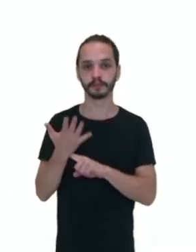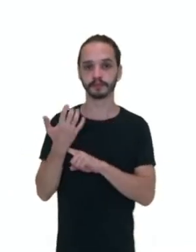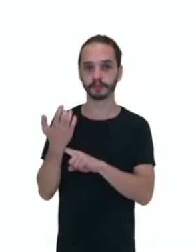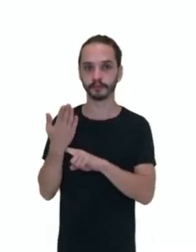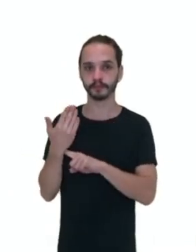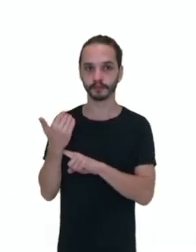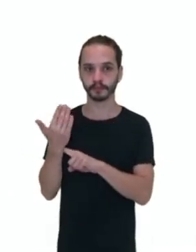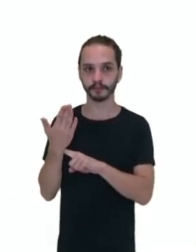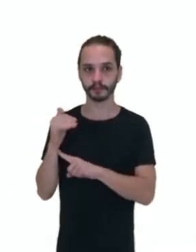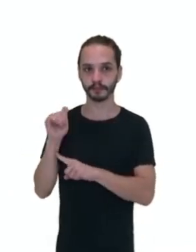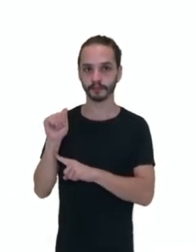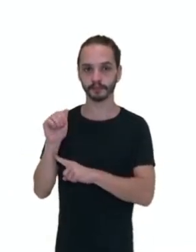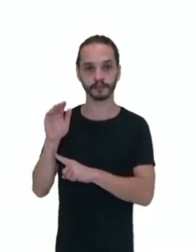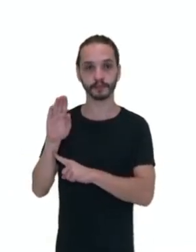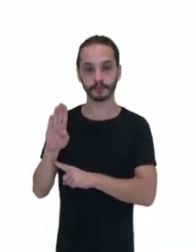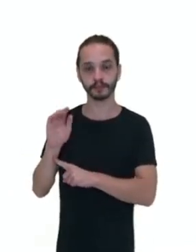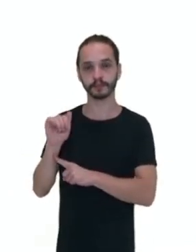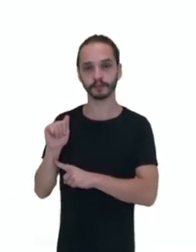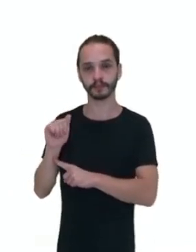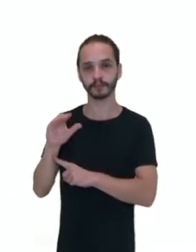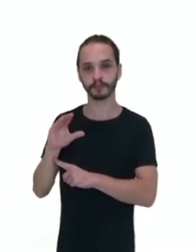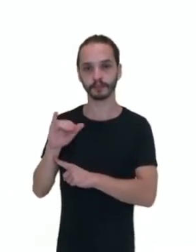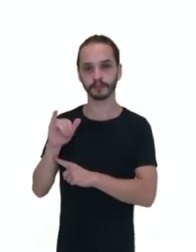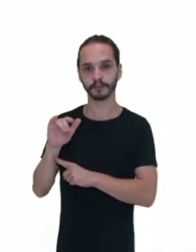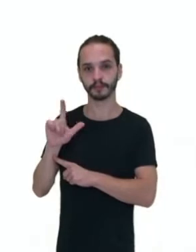algas conhecidas chamadas como